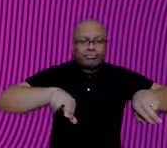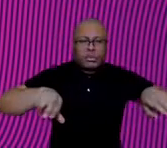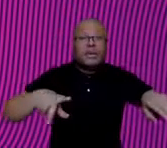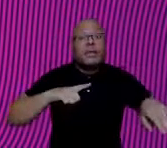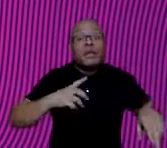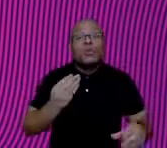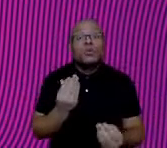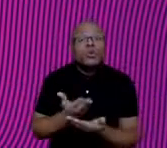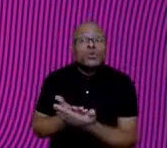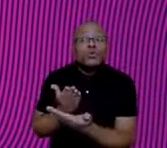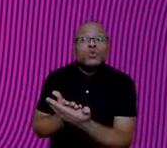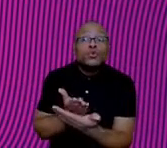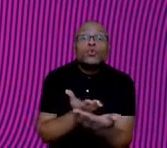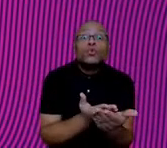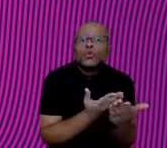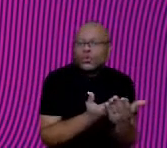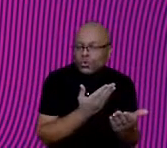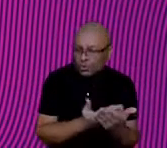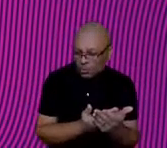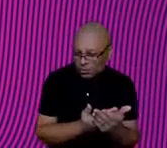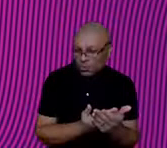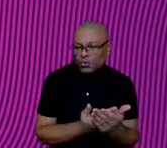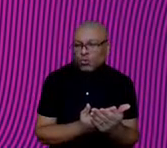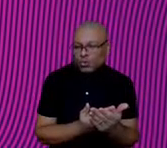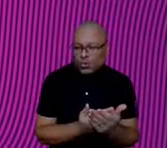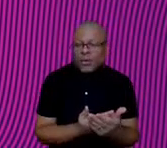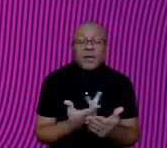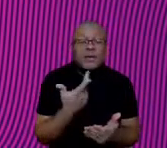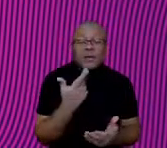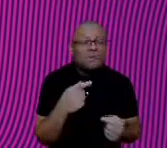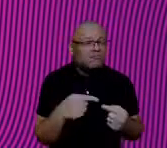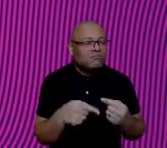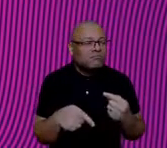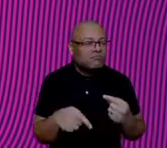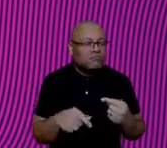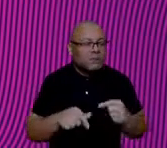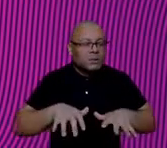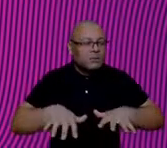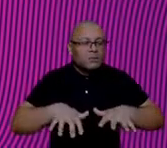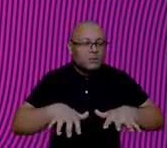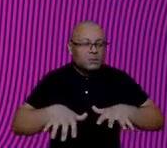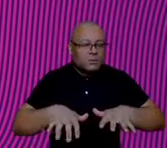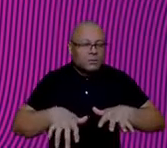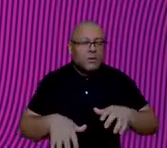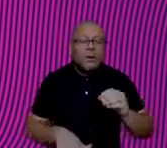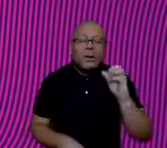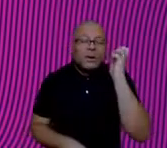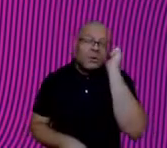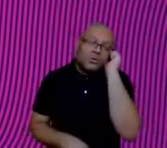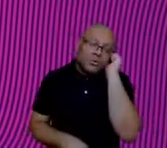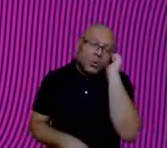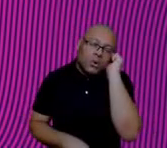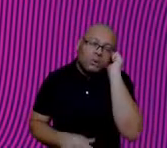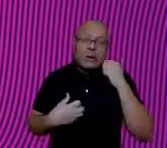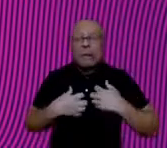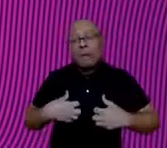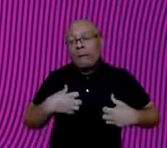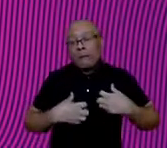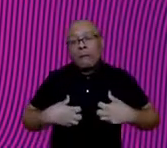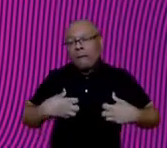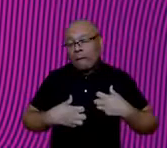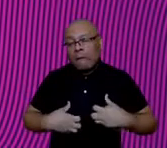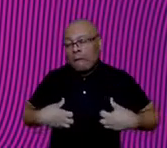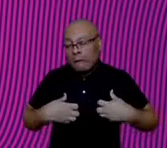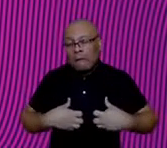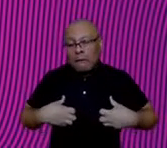área, especialmente envolvendo sintomas não motores, como distúrbios de sono, ansiedade, e o que a gente